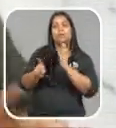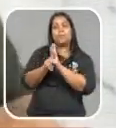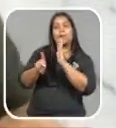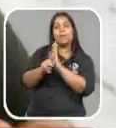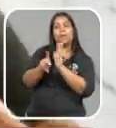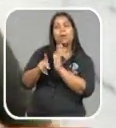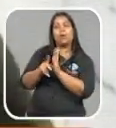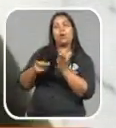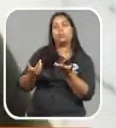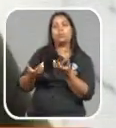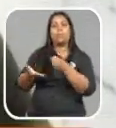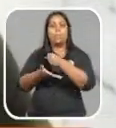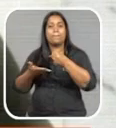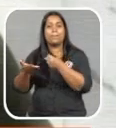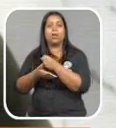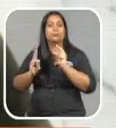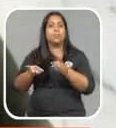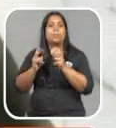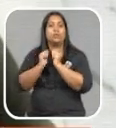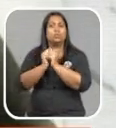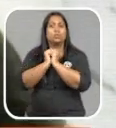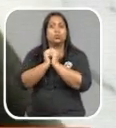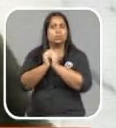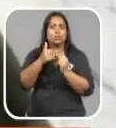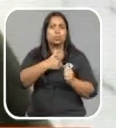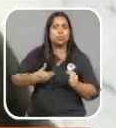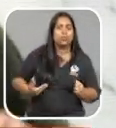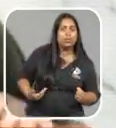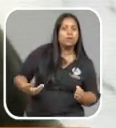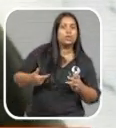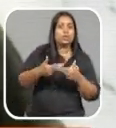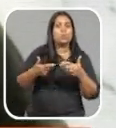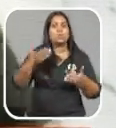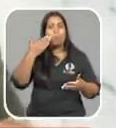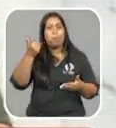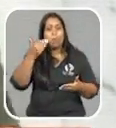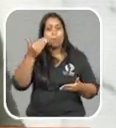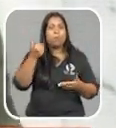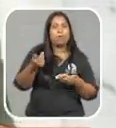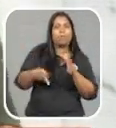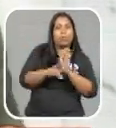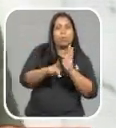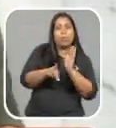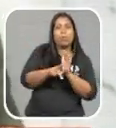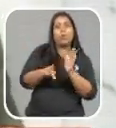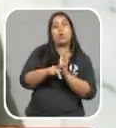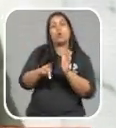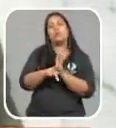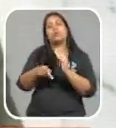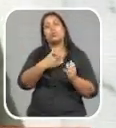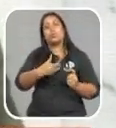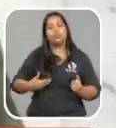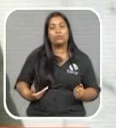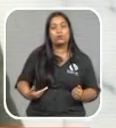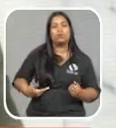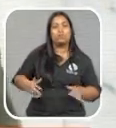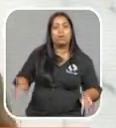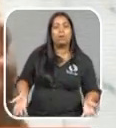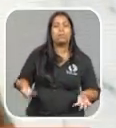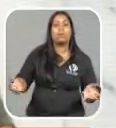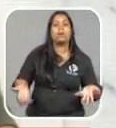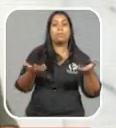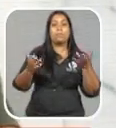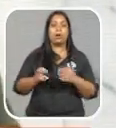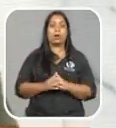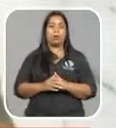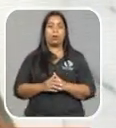tendo vantagens no governo para isso, para alimentar a sua base, ou com abuso do poder econômico e abuso da máquina. É